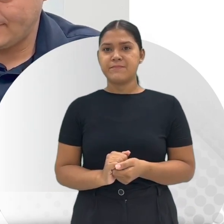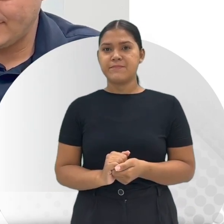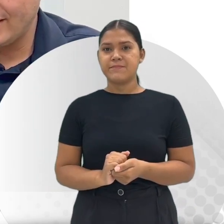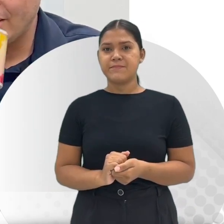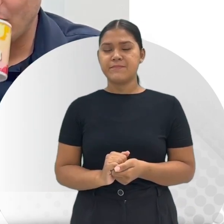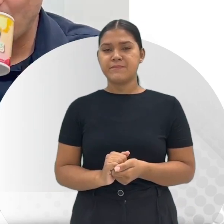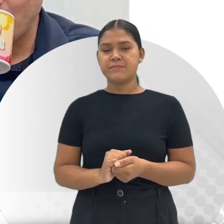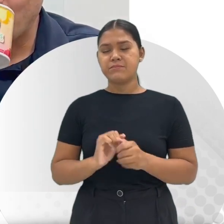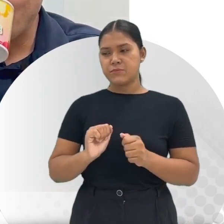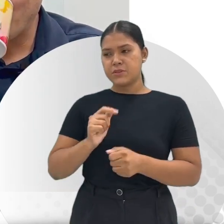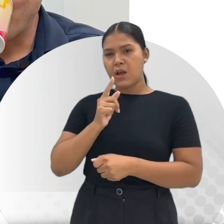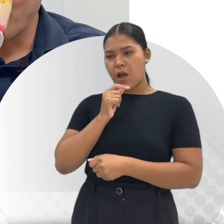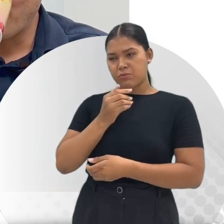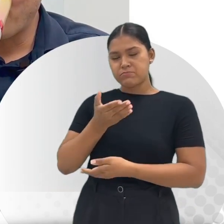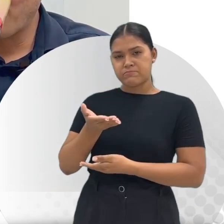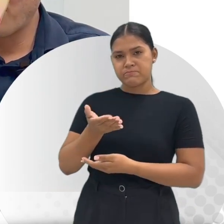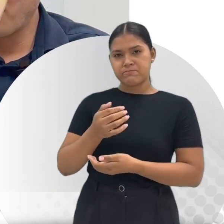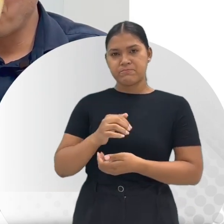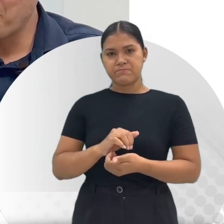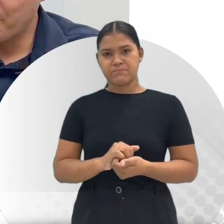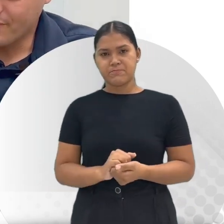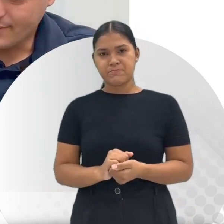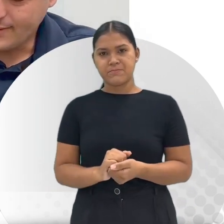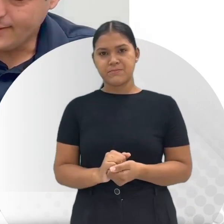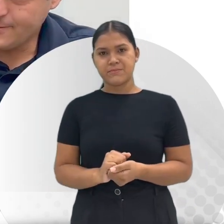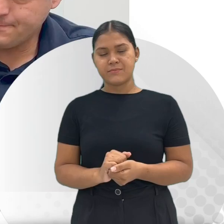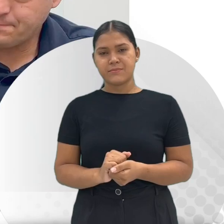Toma água, relaxa.